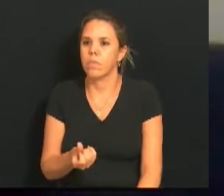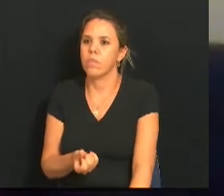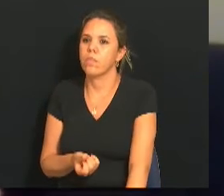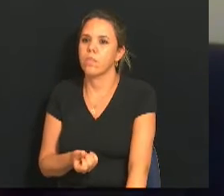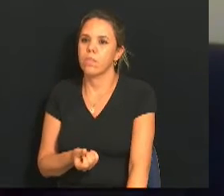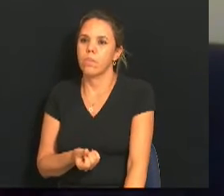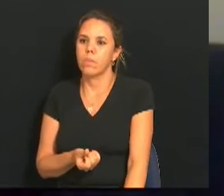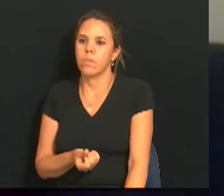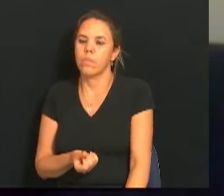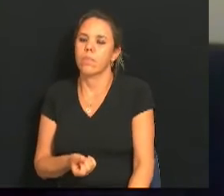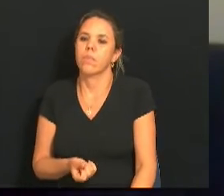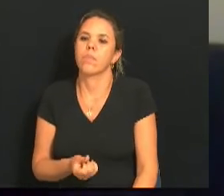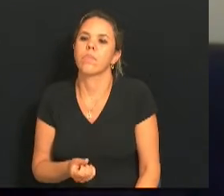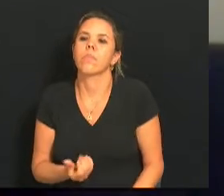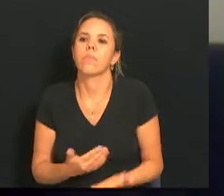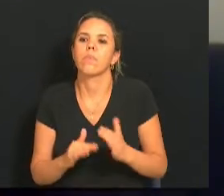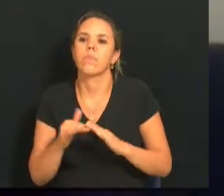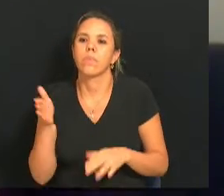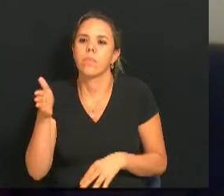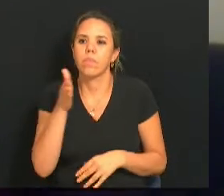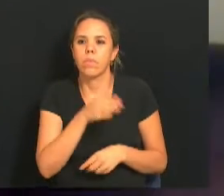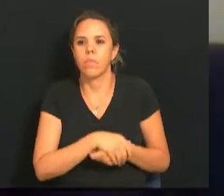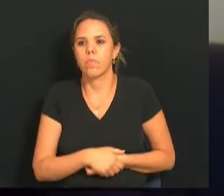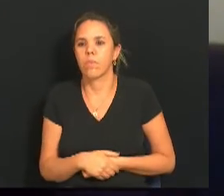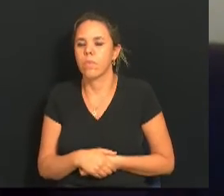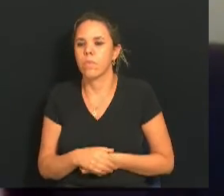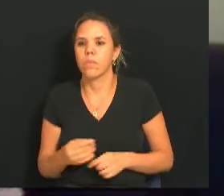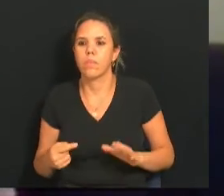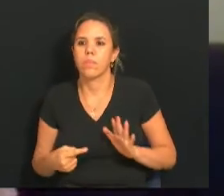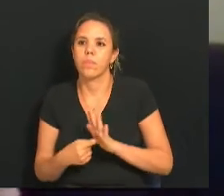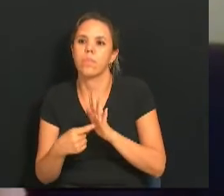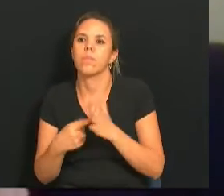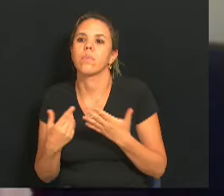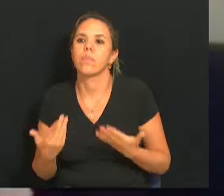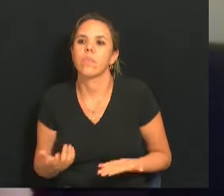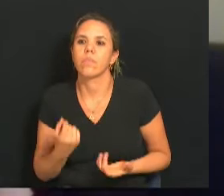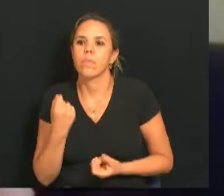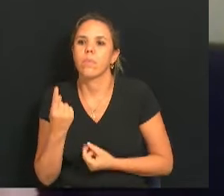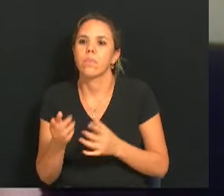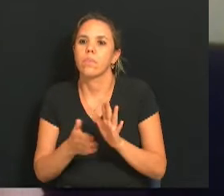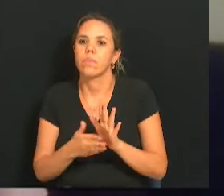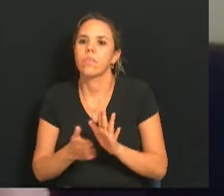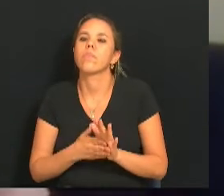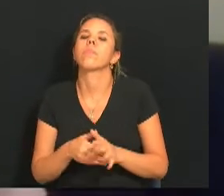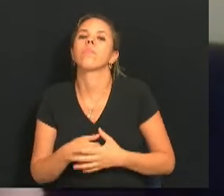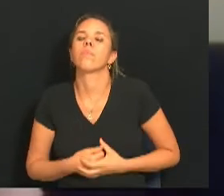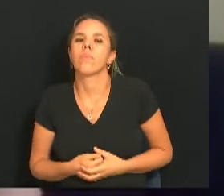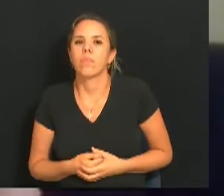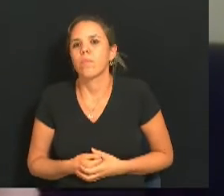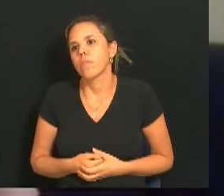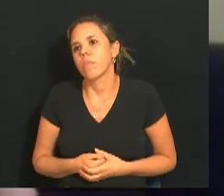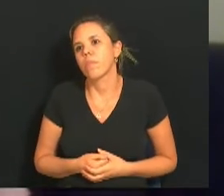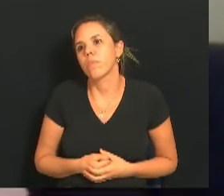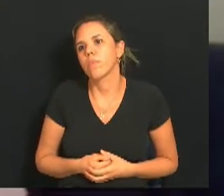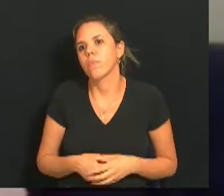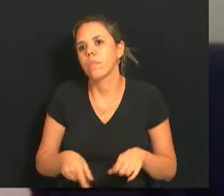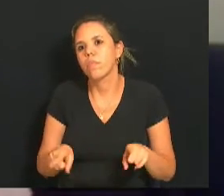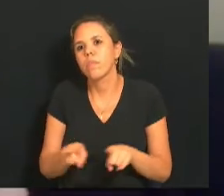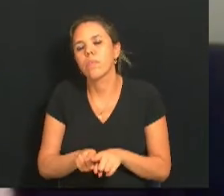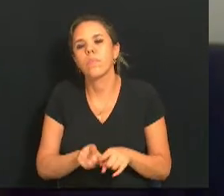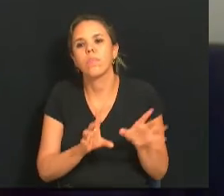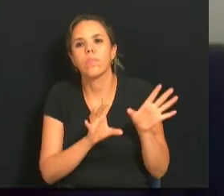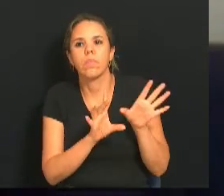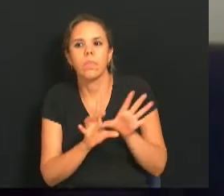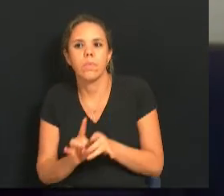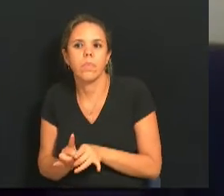né, nas escolas, apresentando, inclusive, algumas propostas. E também, ainda no contexto da